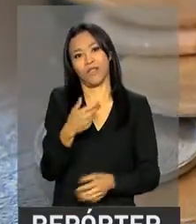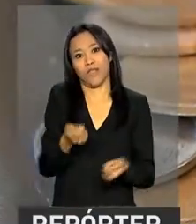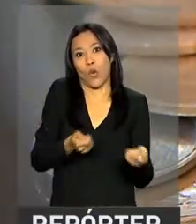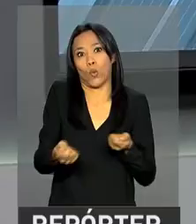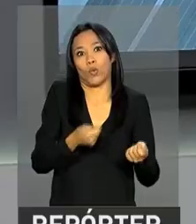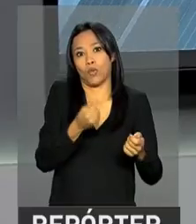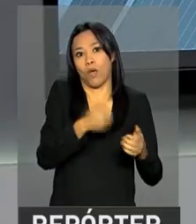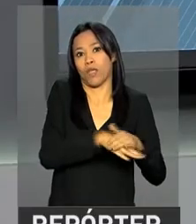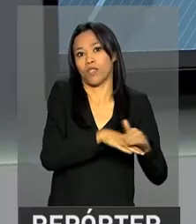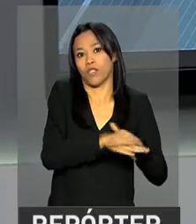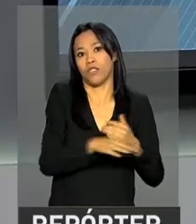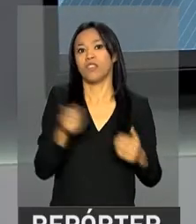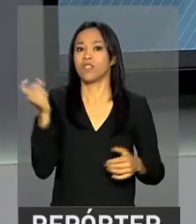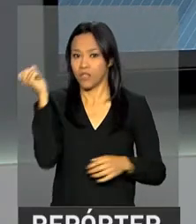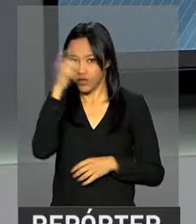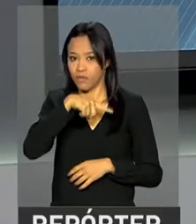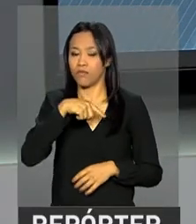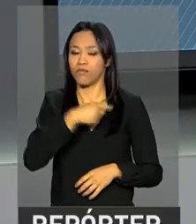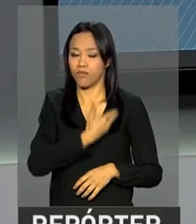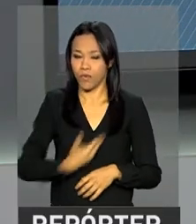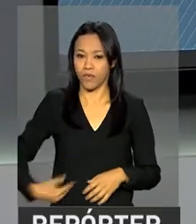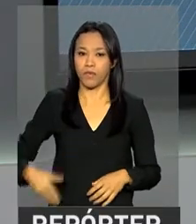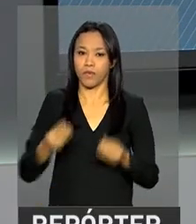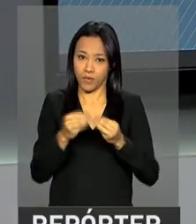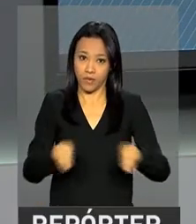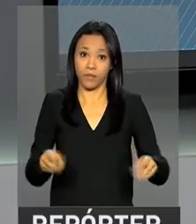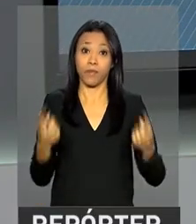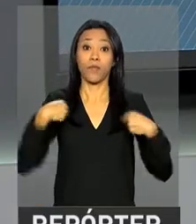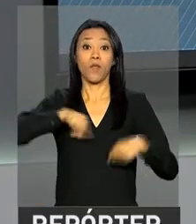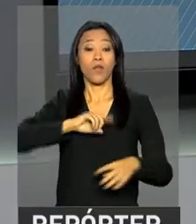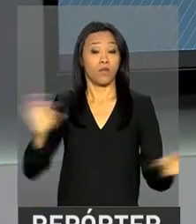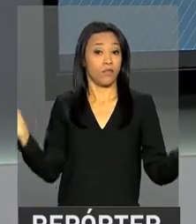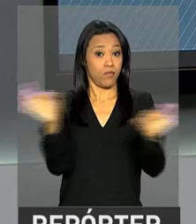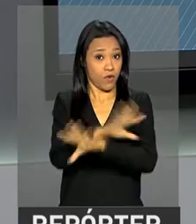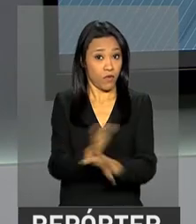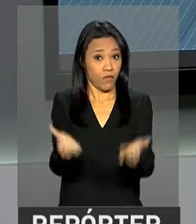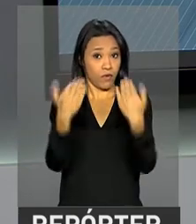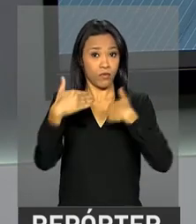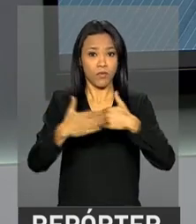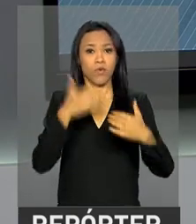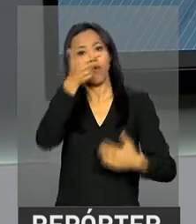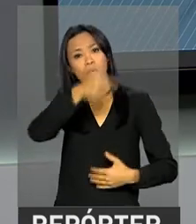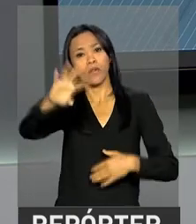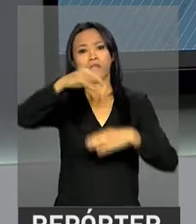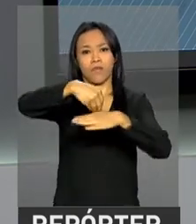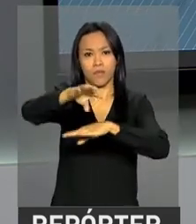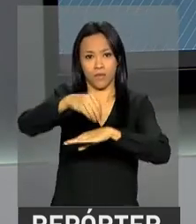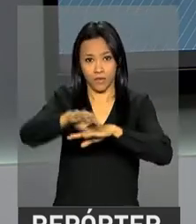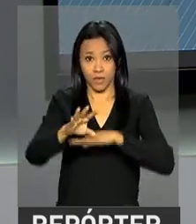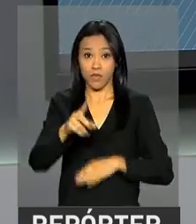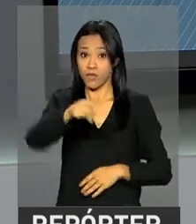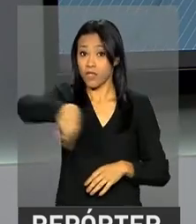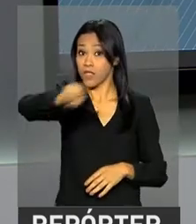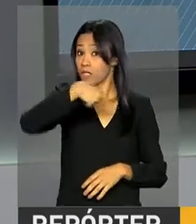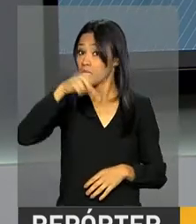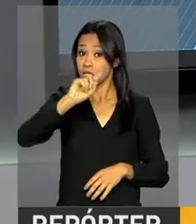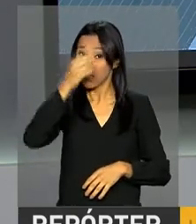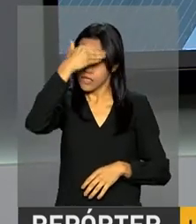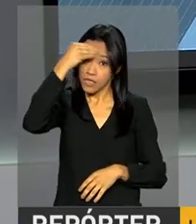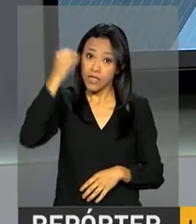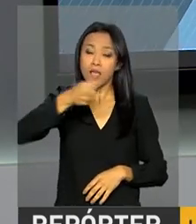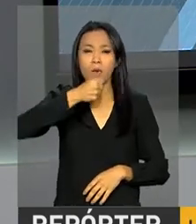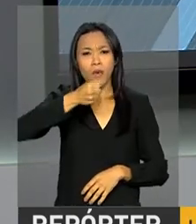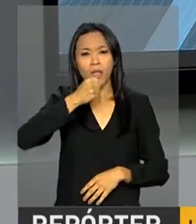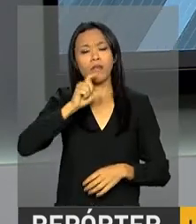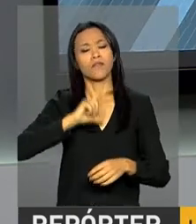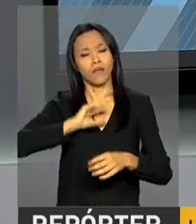governo. E nós ficamos por aqui. Voltamos a qualquer momento com outras informações. Não se esqueça que as nossas